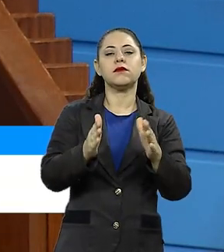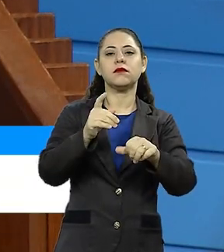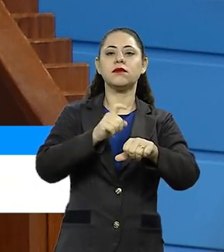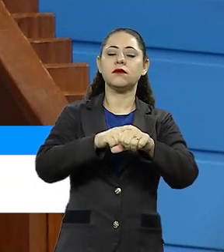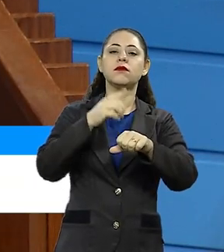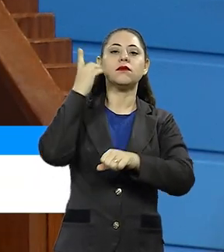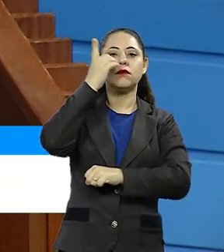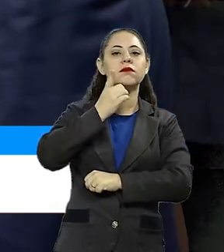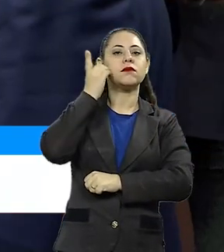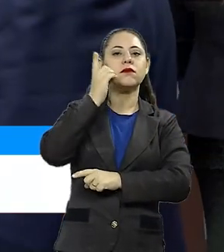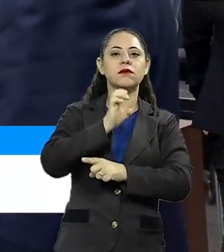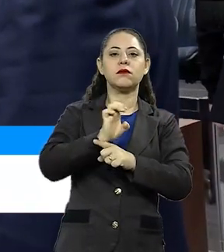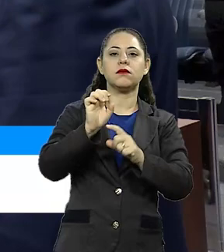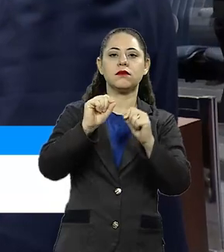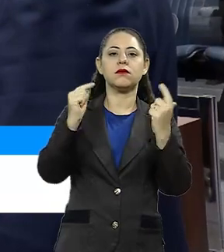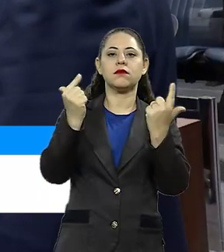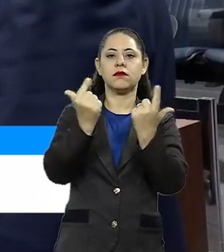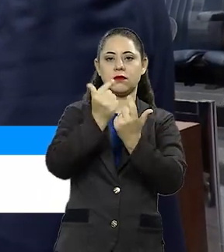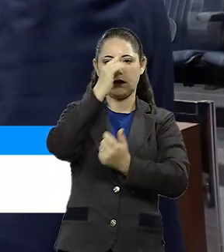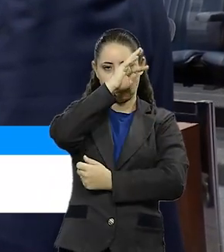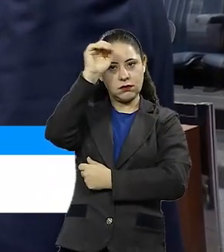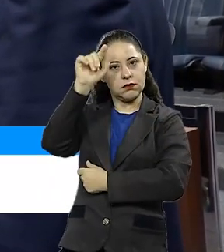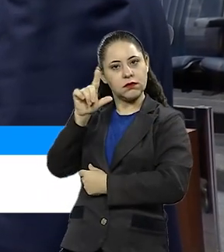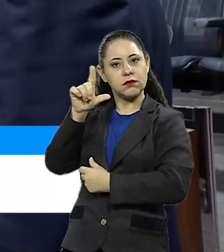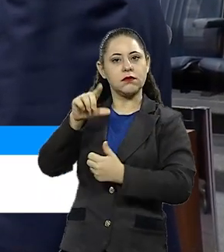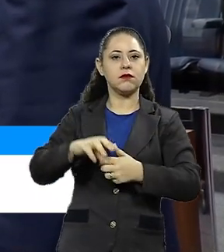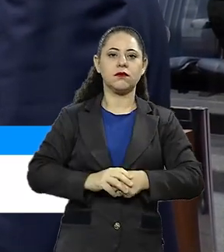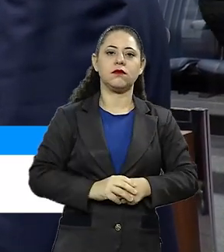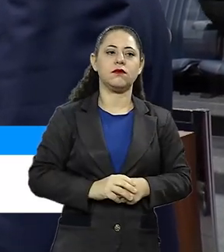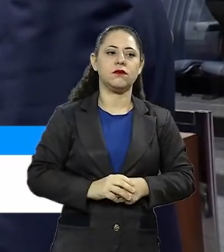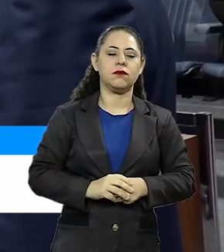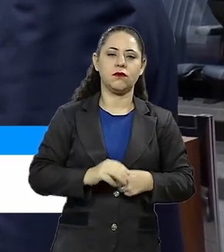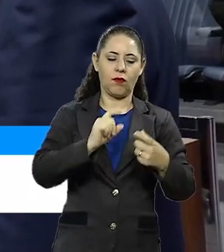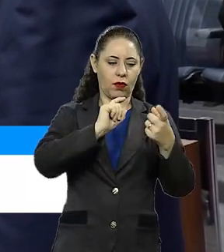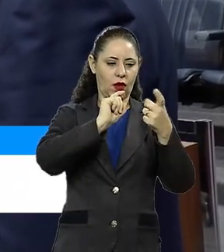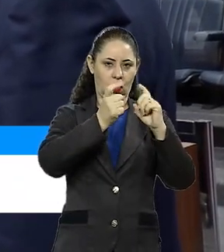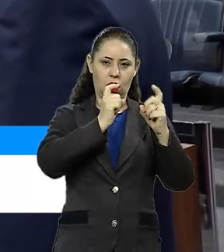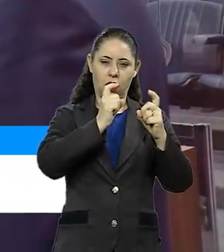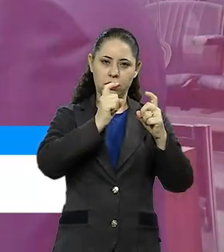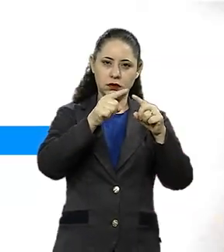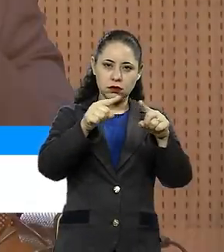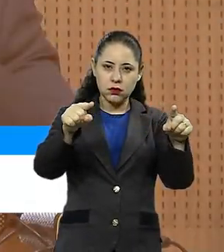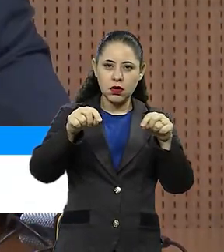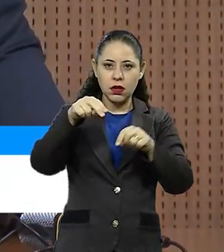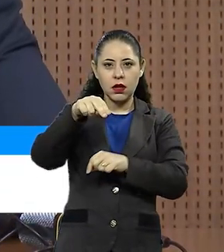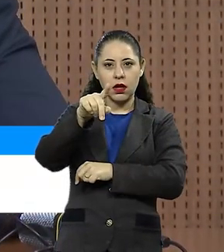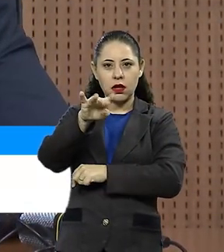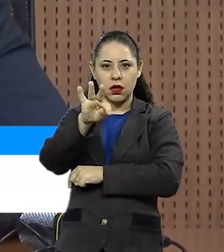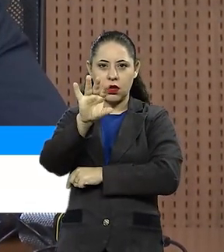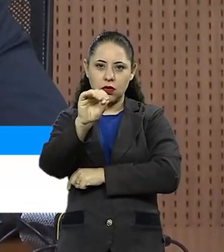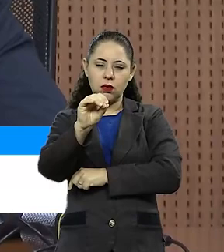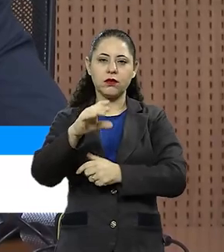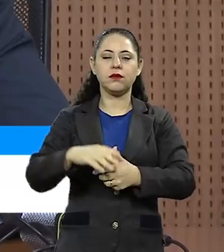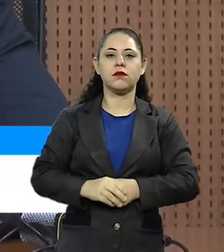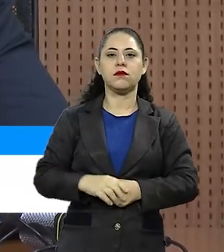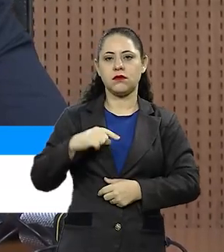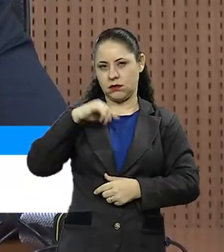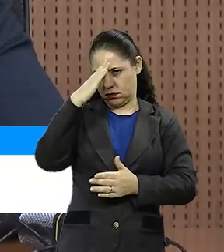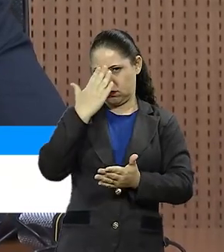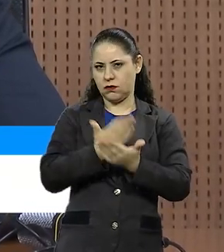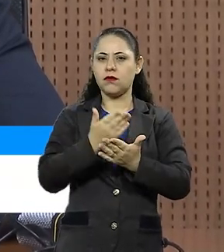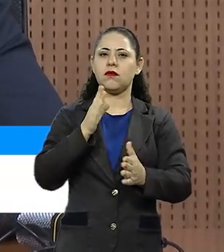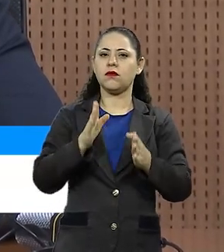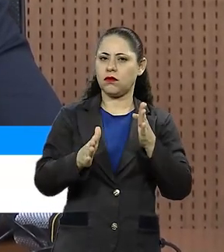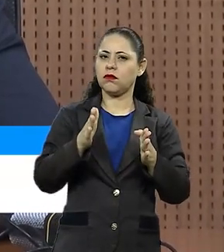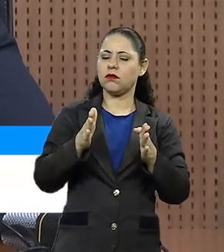mandato enquanto parlamentar na Casa de Leis Sul-Mato-Grossense. A reunião aconteceu no plenarinho Nelito Câmara. Eu acredito